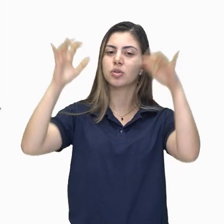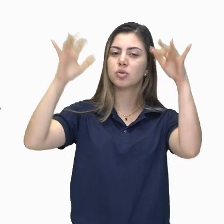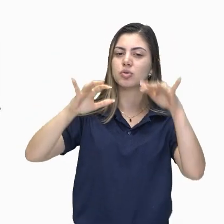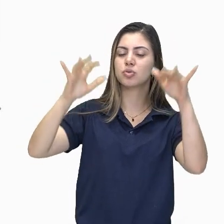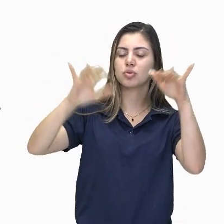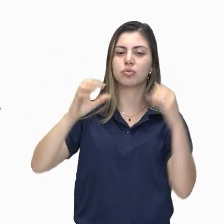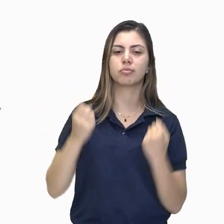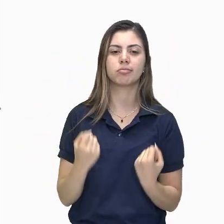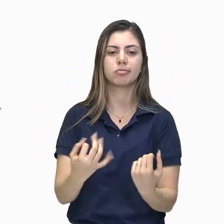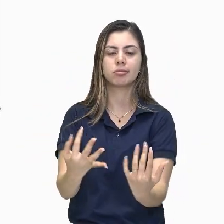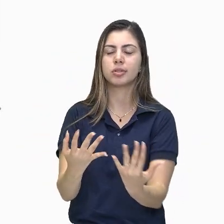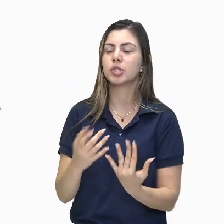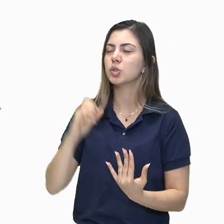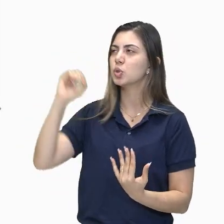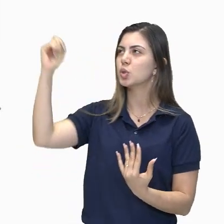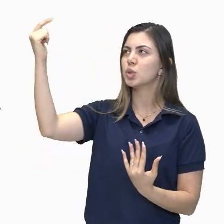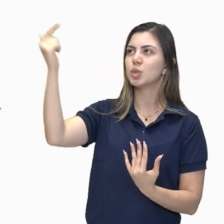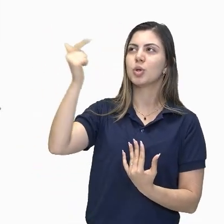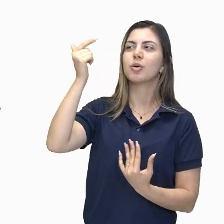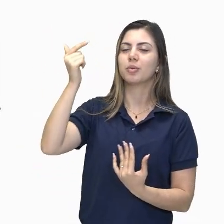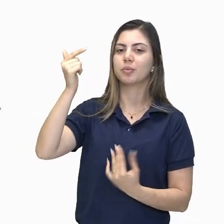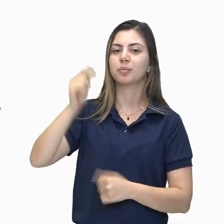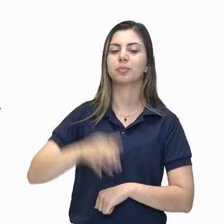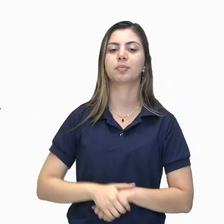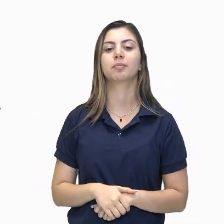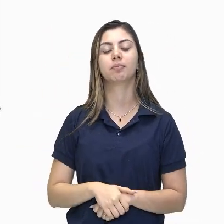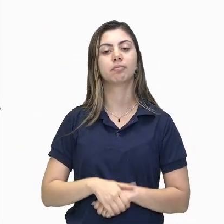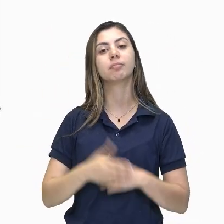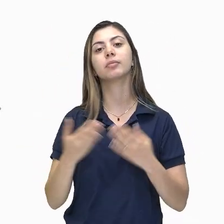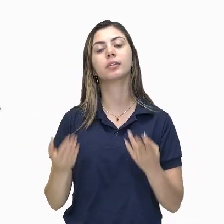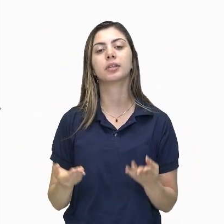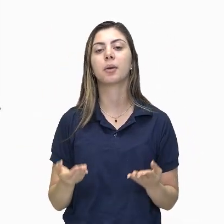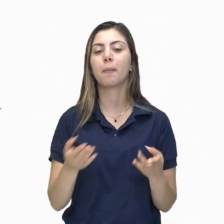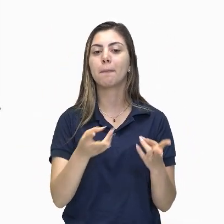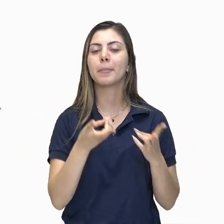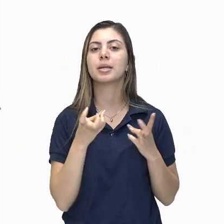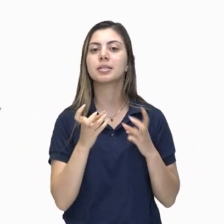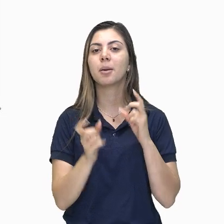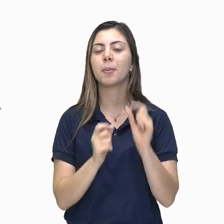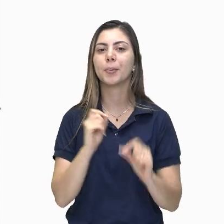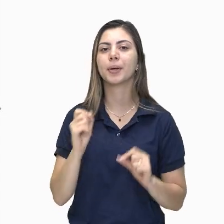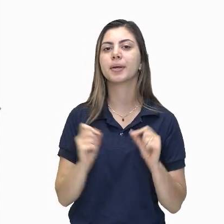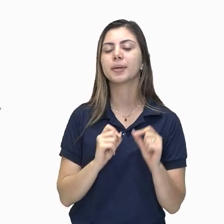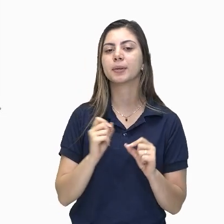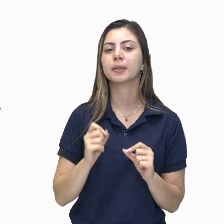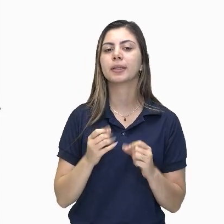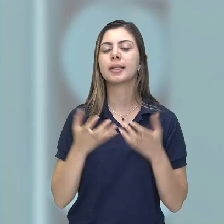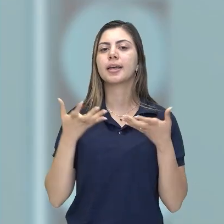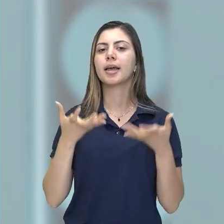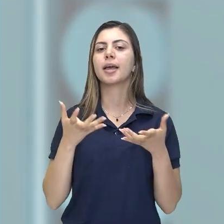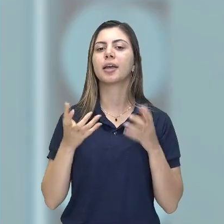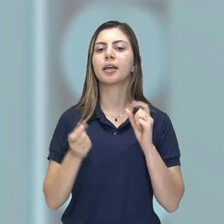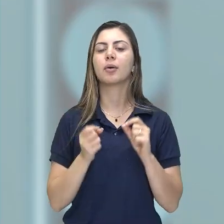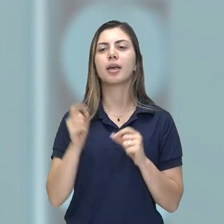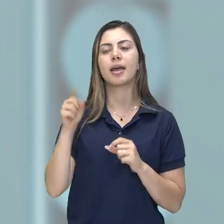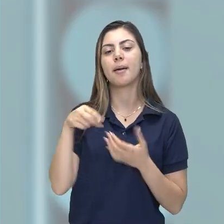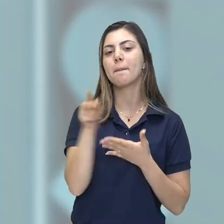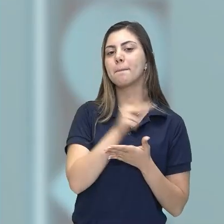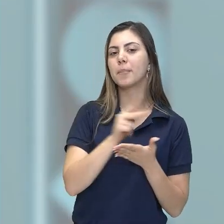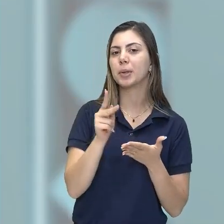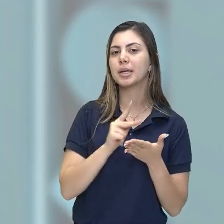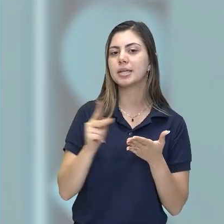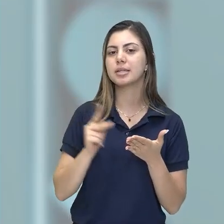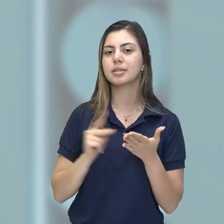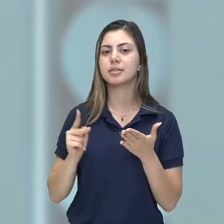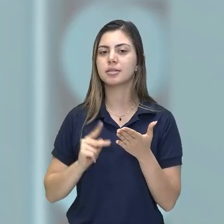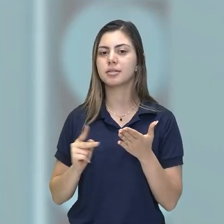fará sempre sol. Uma coisa meio carnavalesca, não é verdade? Como se estivesse querendo trazer essa poesia, essa arte de